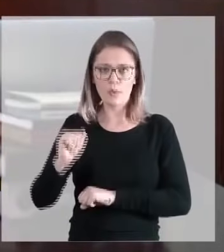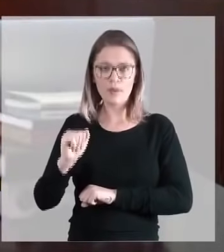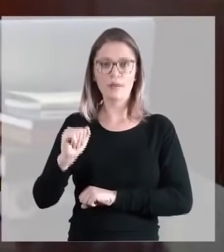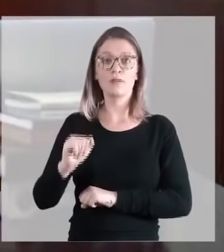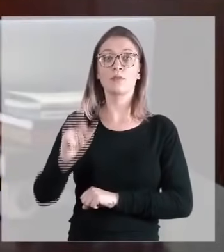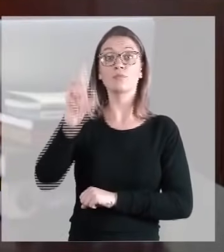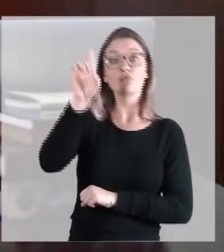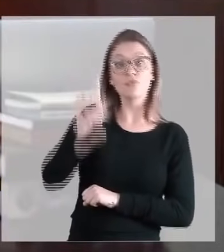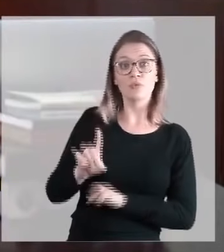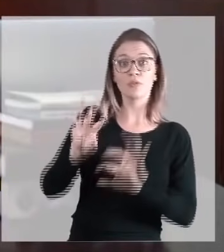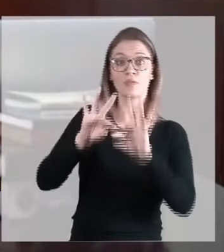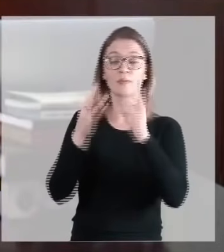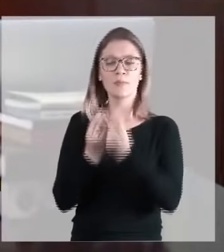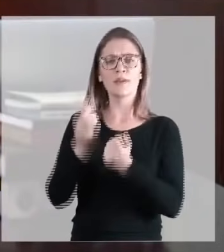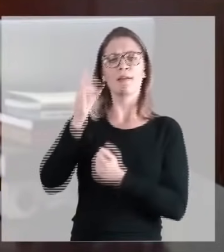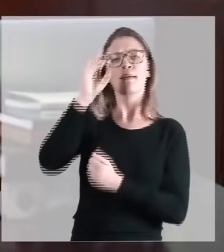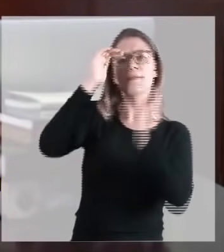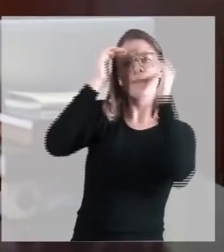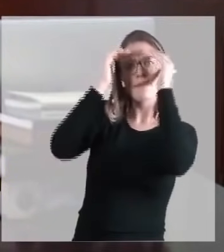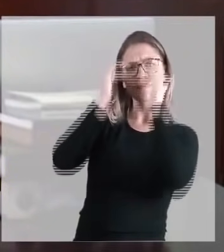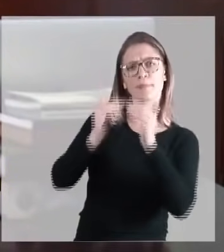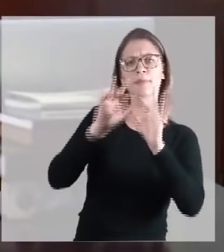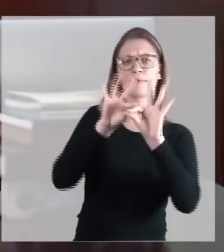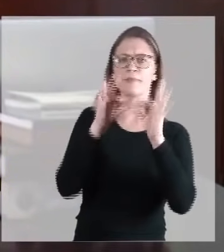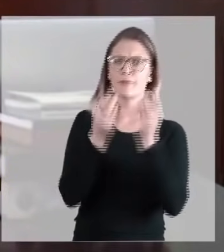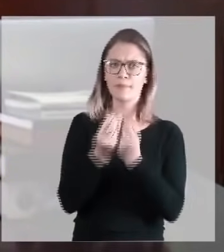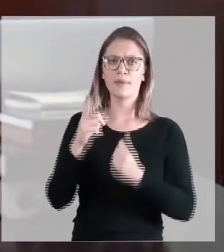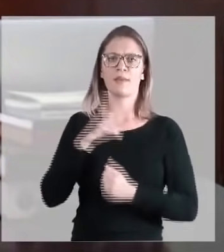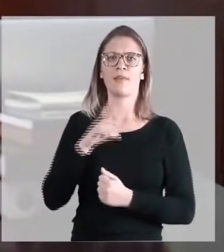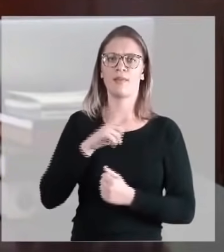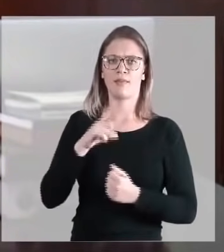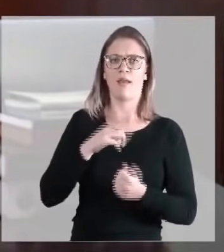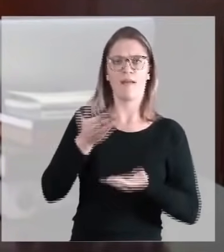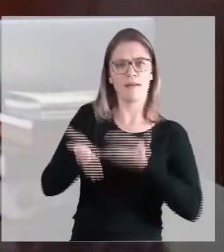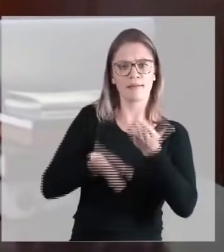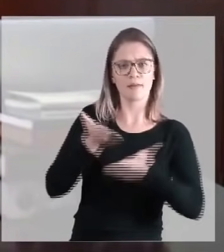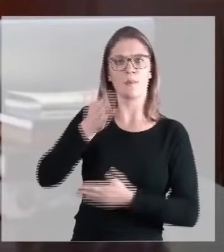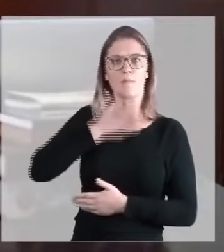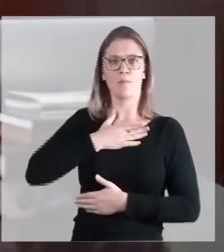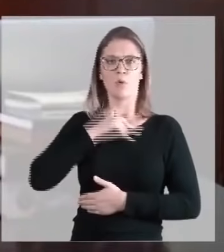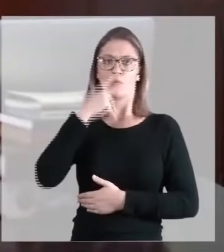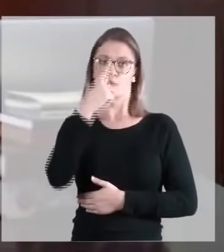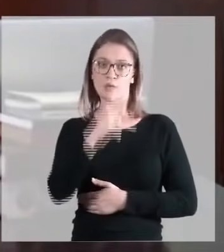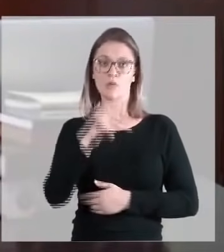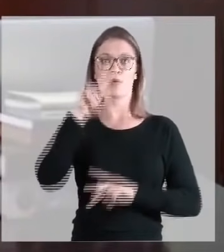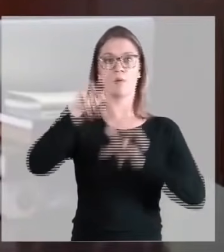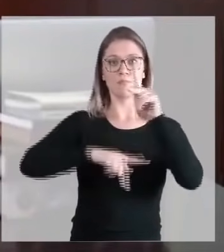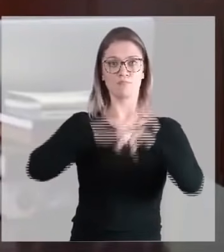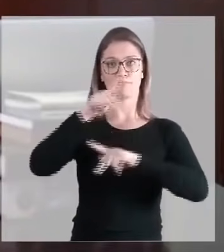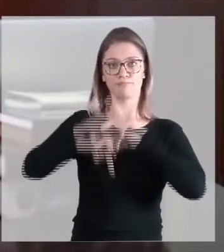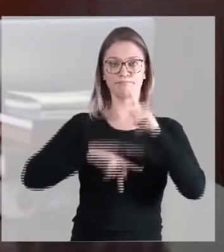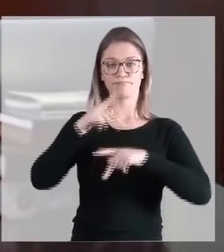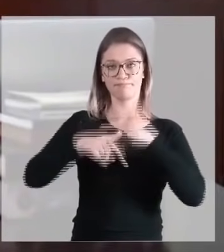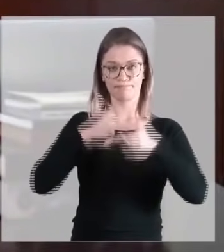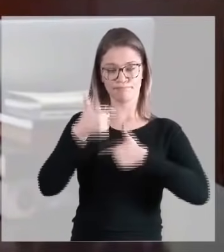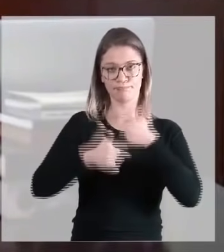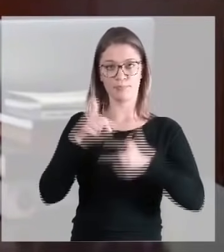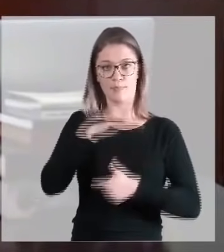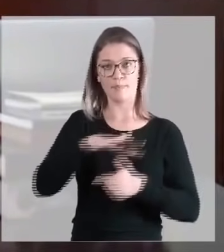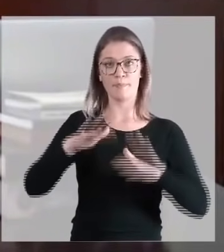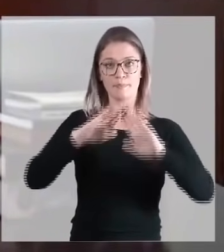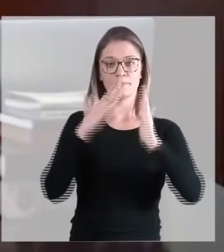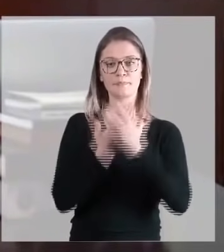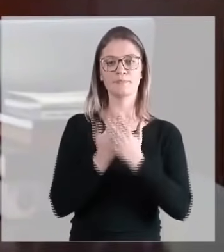família, respeitar as famílias que recebem o atendimento meu e seu, que somos servidores públicos dentro do espaço